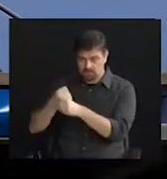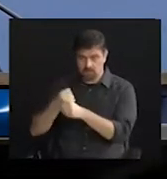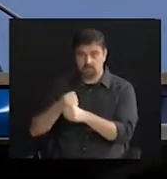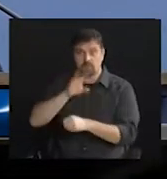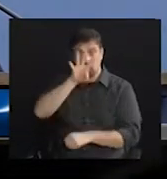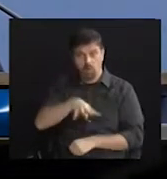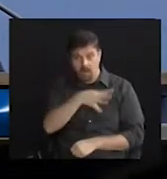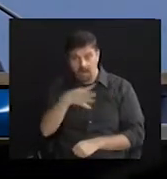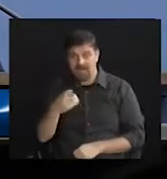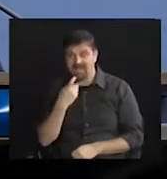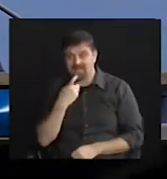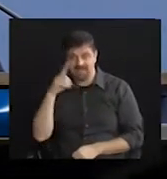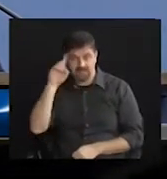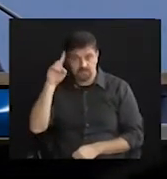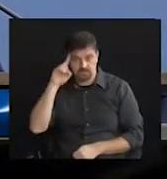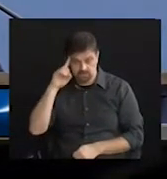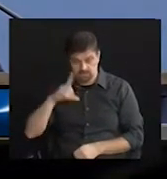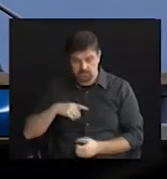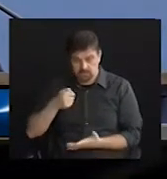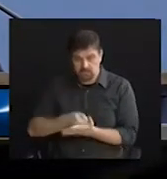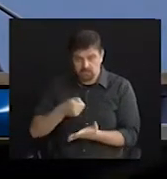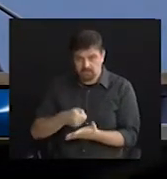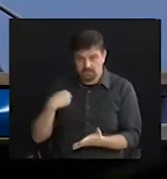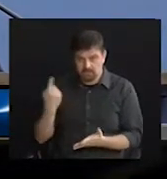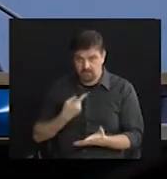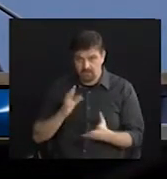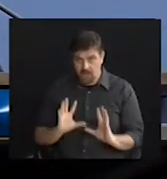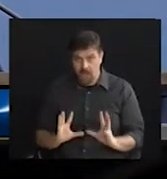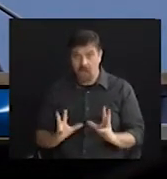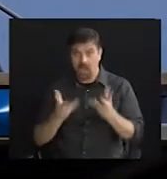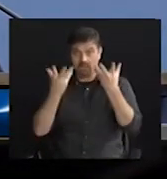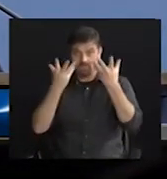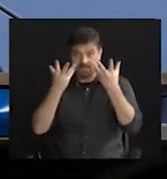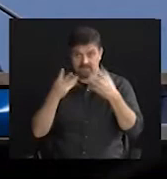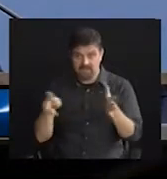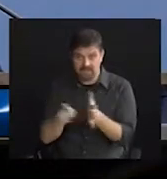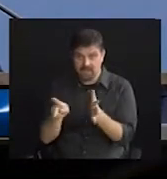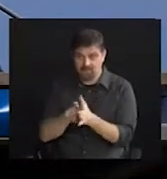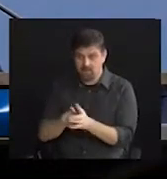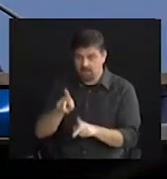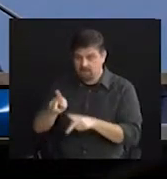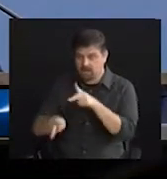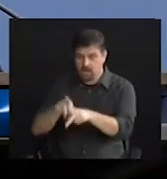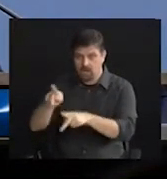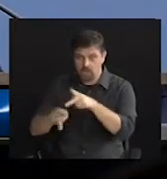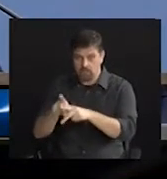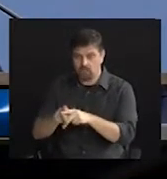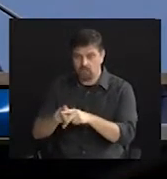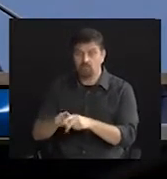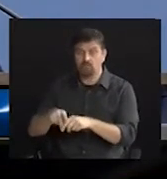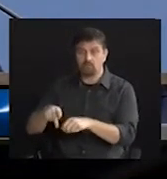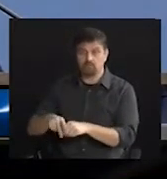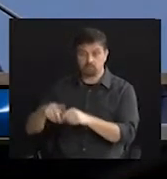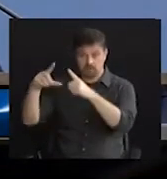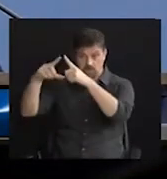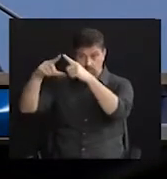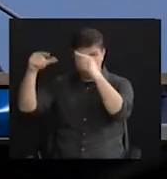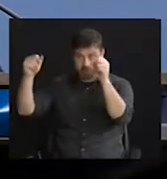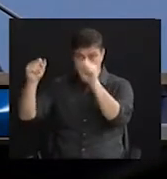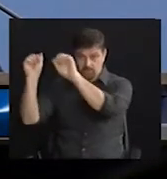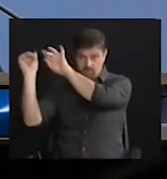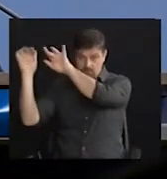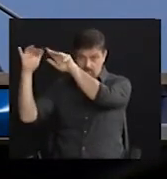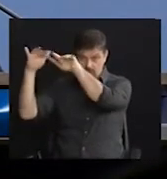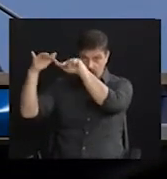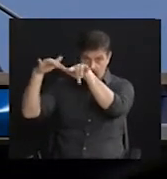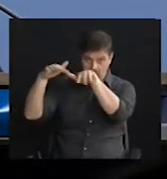municipal a obrigação de nós realizarmos essa festividade em comemoração à imigração japonesa. É uma lei que